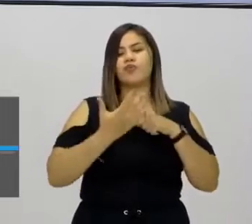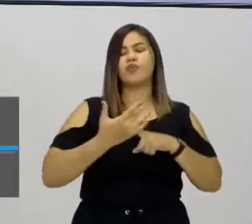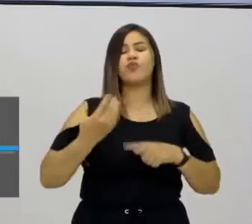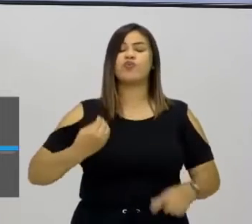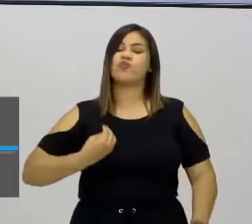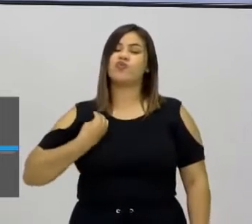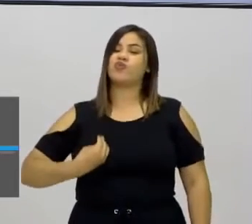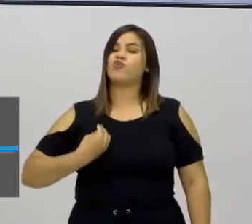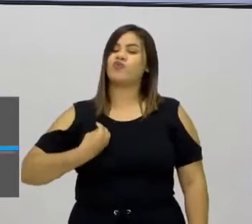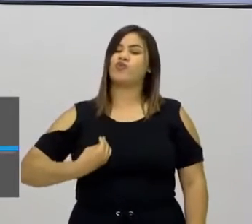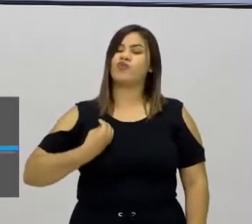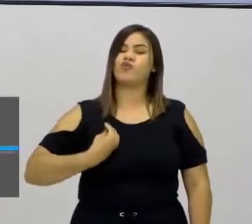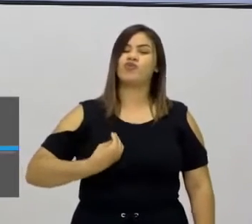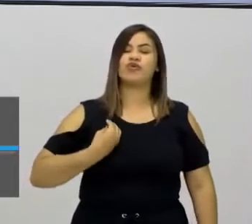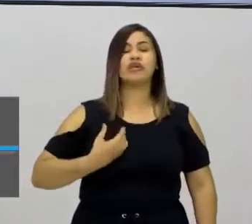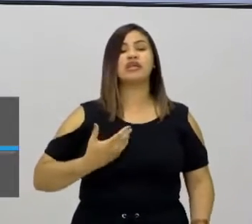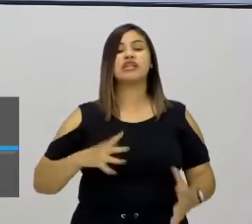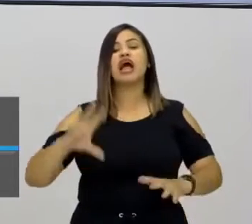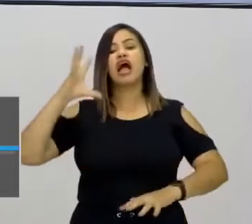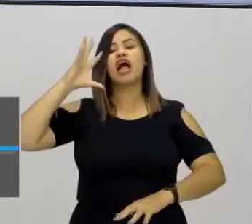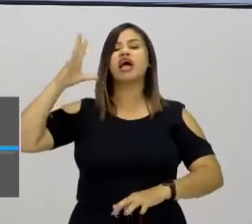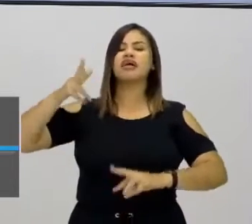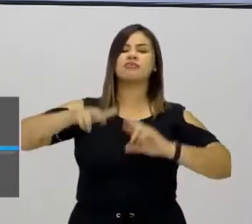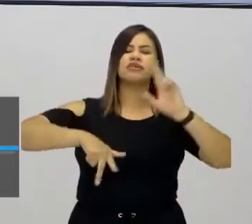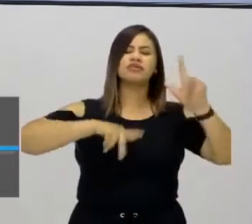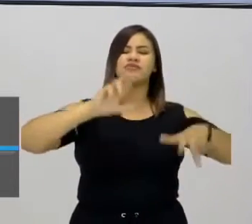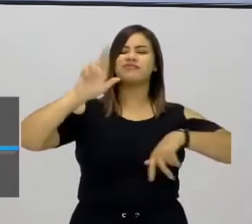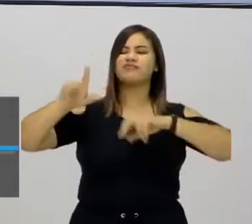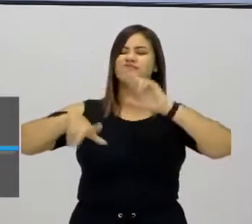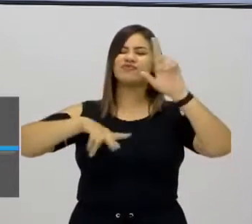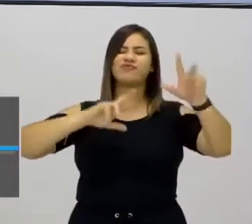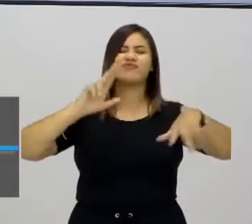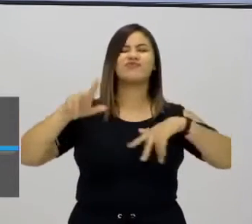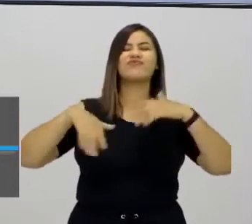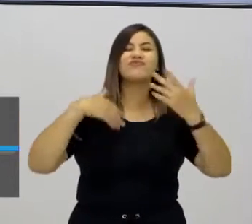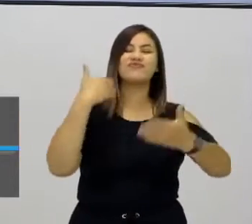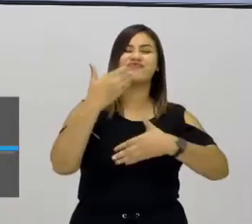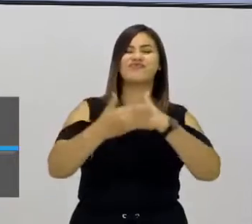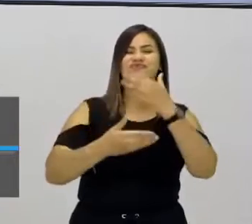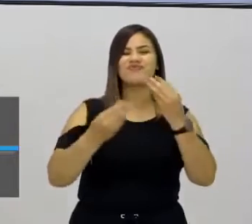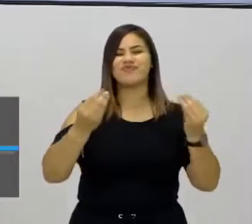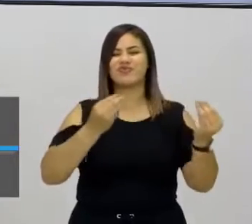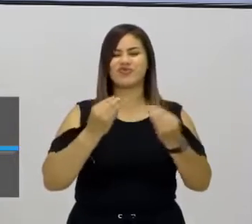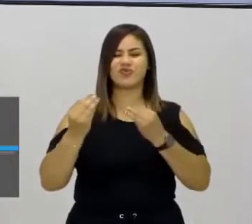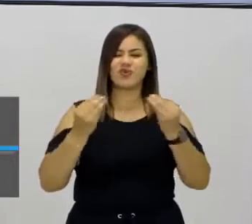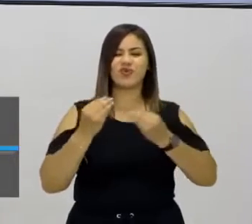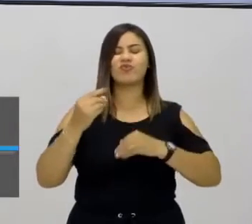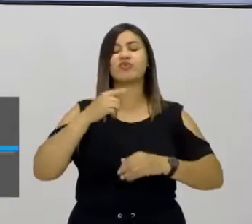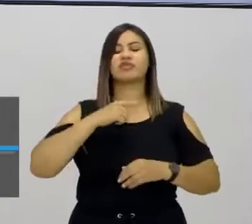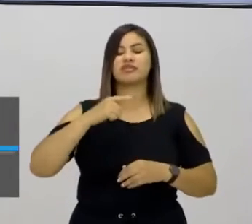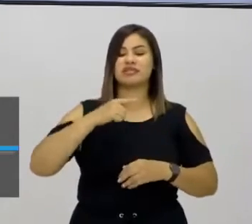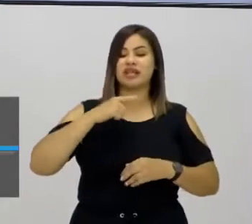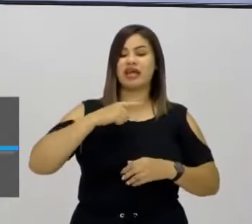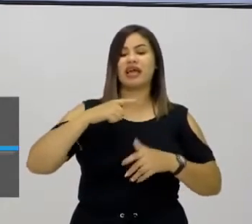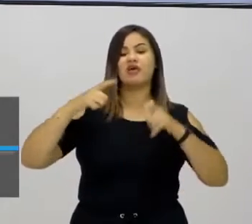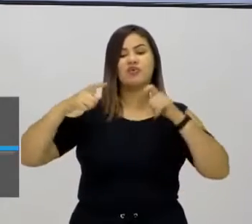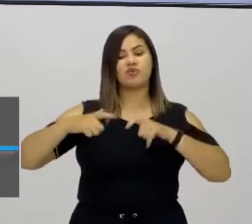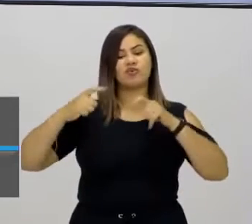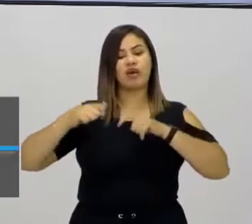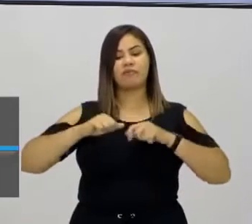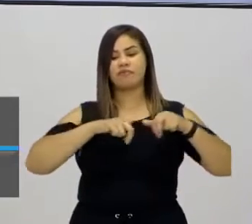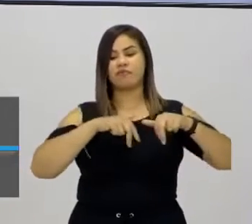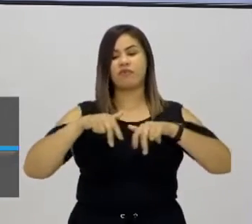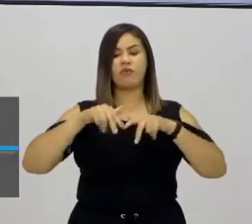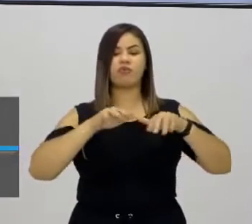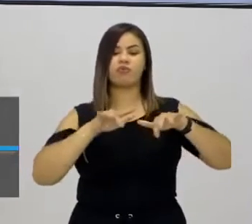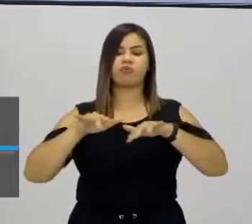sobrevivência, pegando climas aí totalmente diferentes, né? E aí, com o passar do tempo, logicamente, essa produção, essa ocupação do espaço,